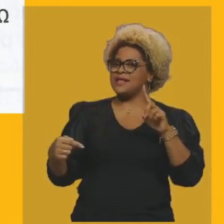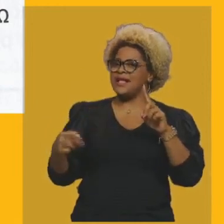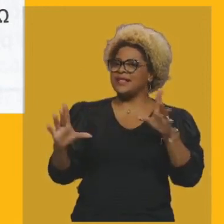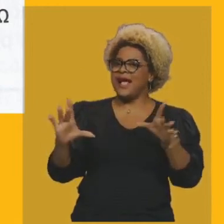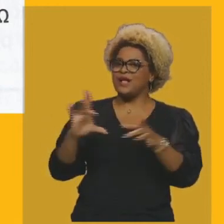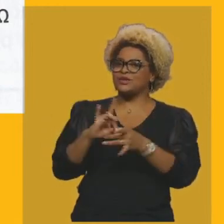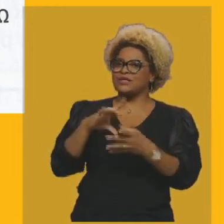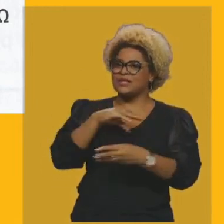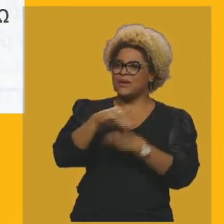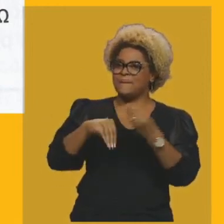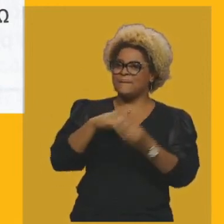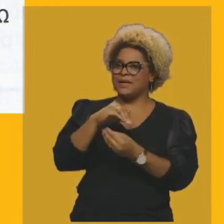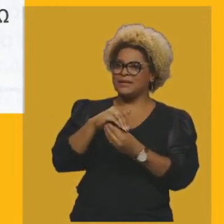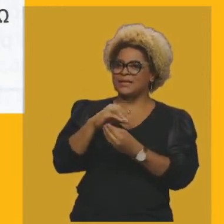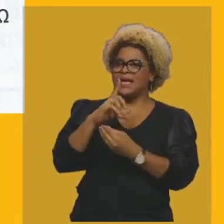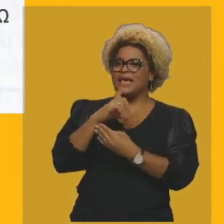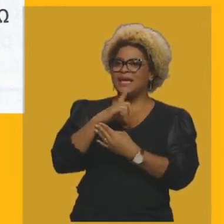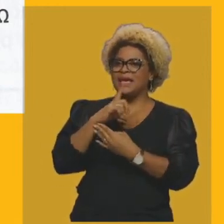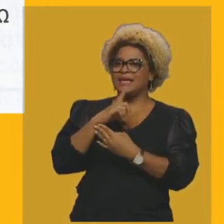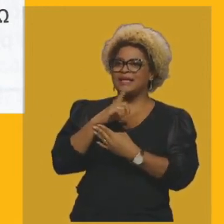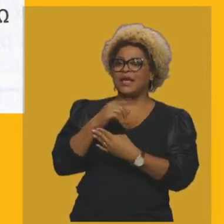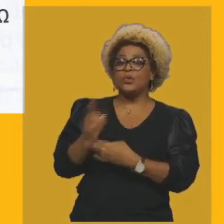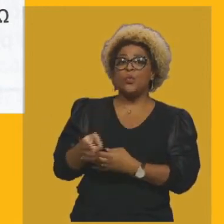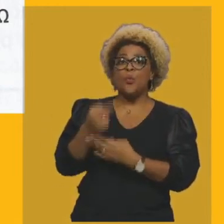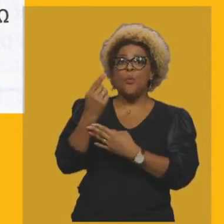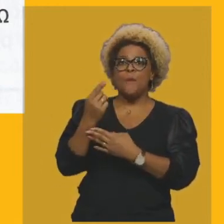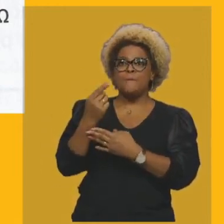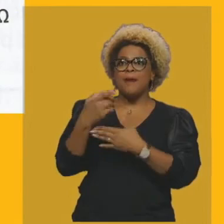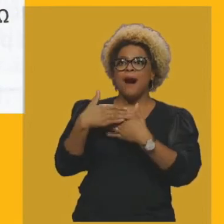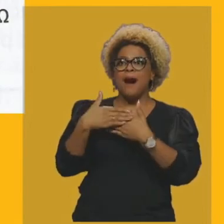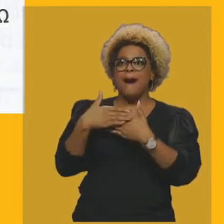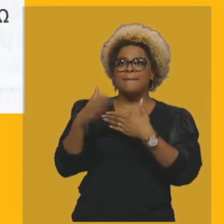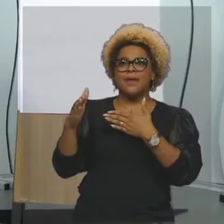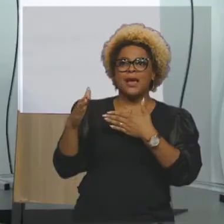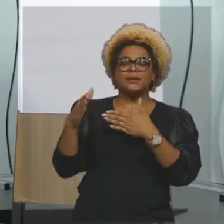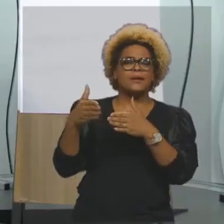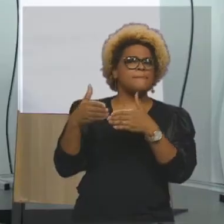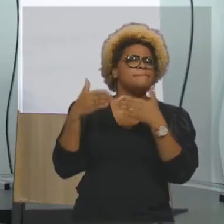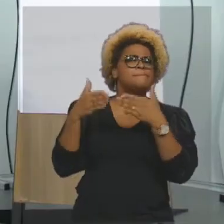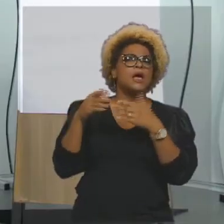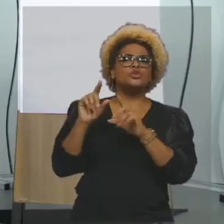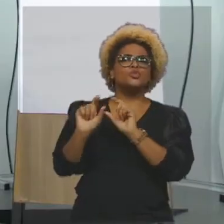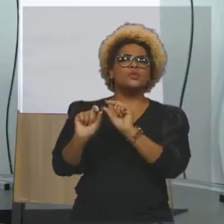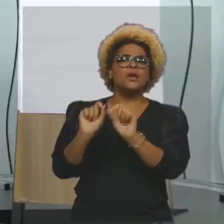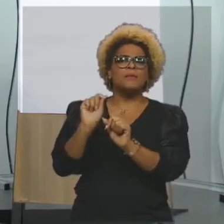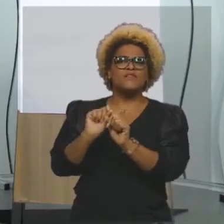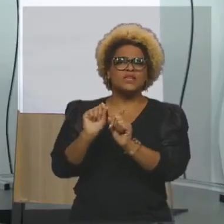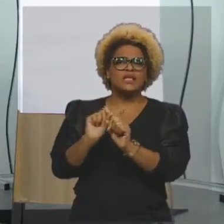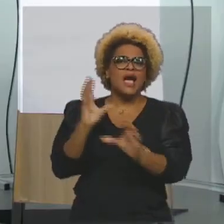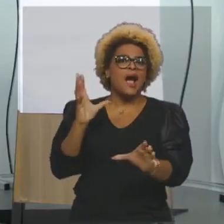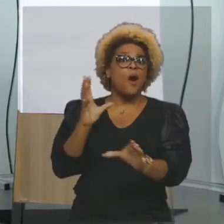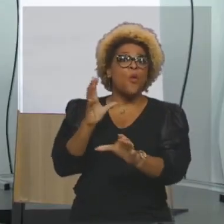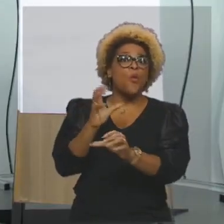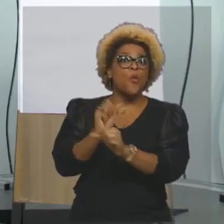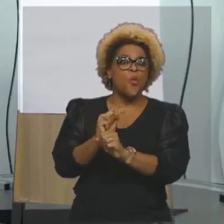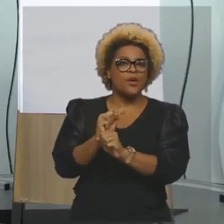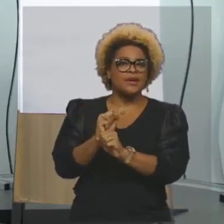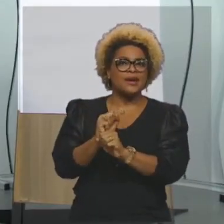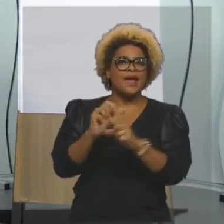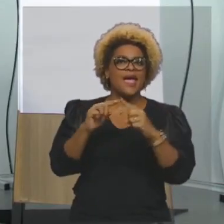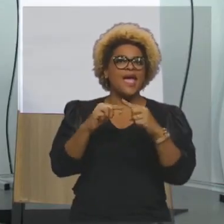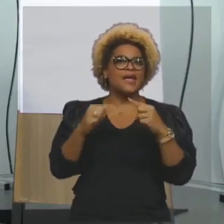inicialmente aberta. Então, o que está sendo pedido para a gente fazer aqui nesse exercício? Calcular a resistência equivalente entre os pontos A e